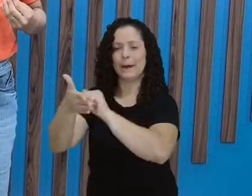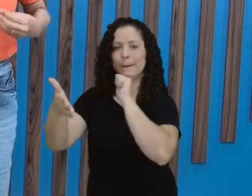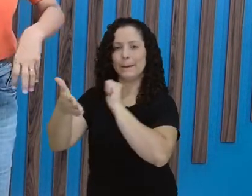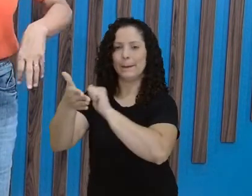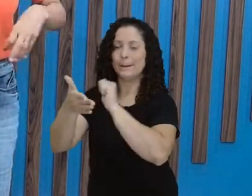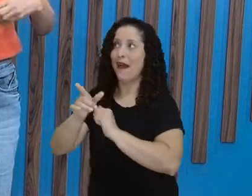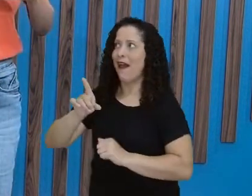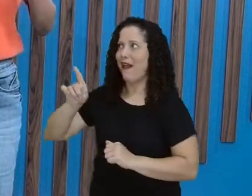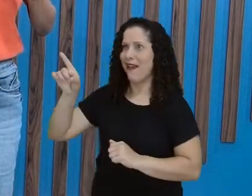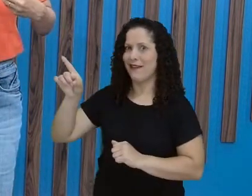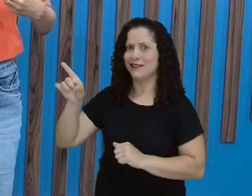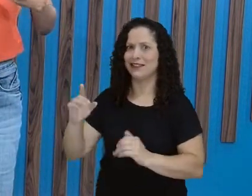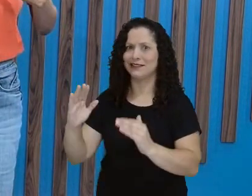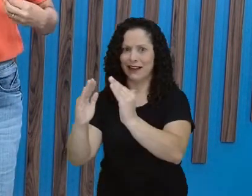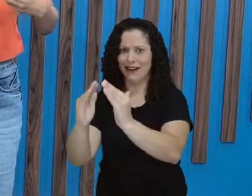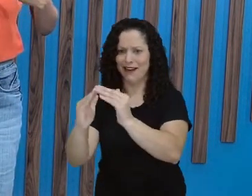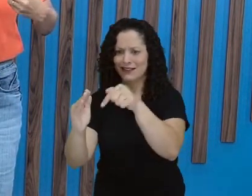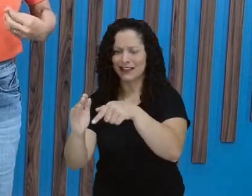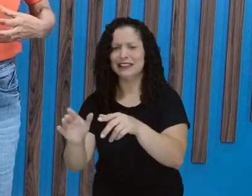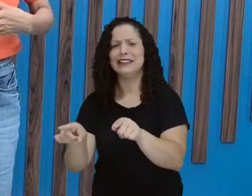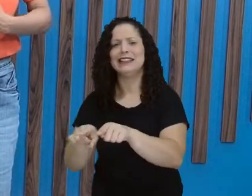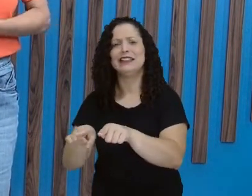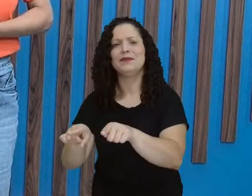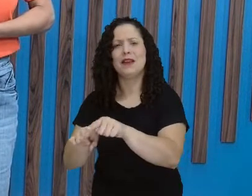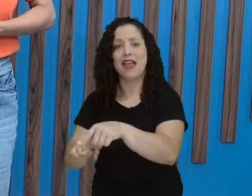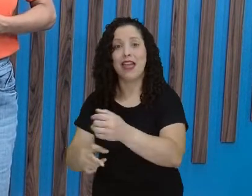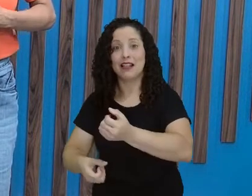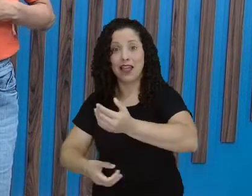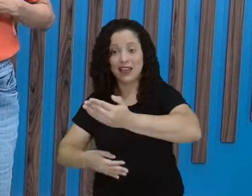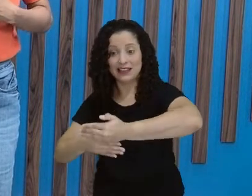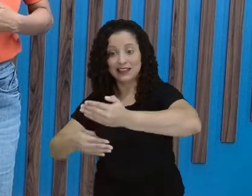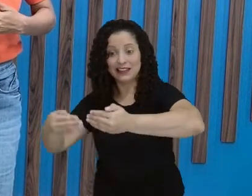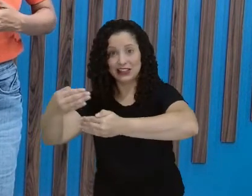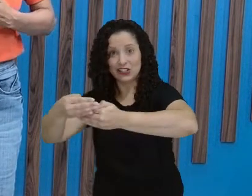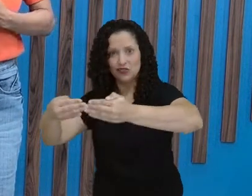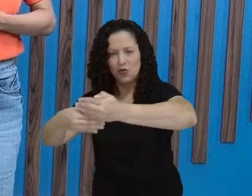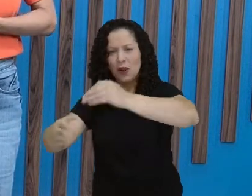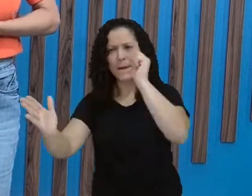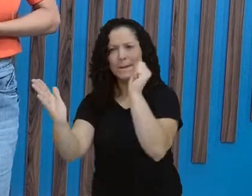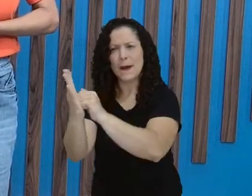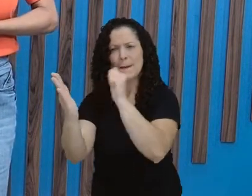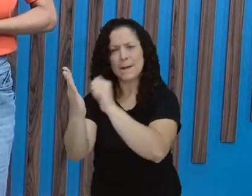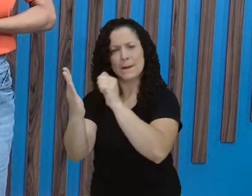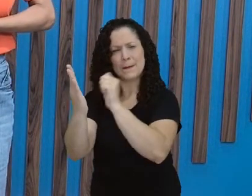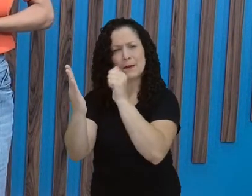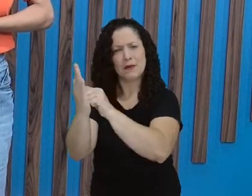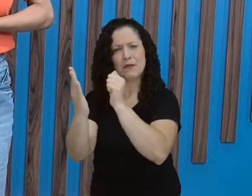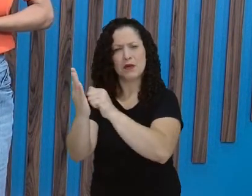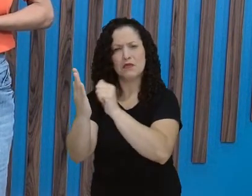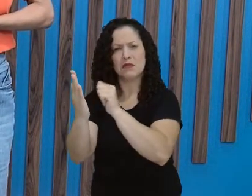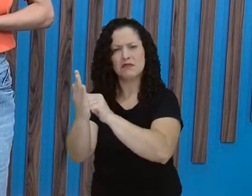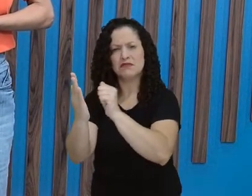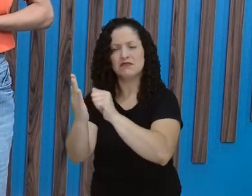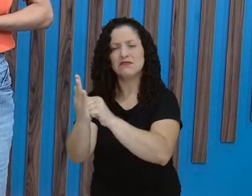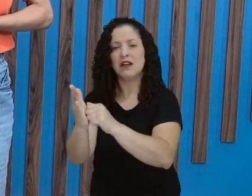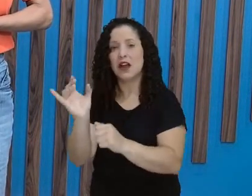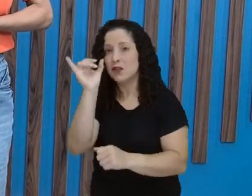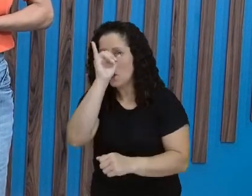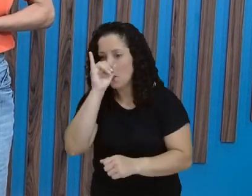tijolo. Ele bateu e o porco não atendeu o